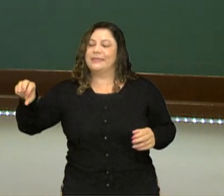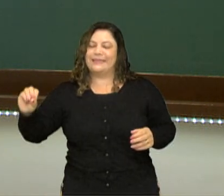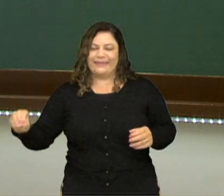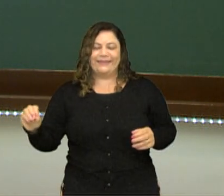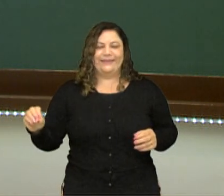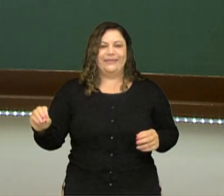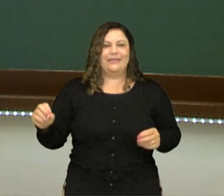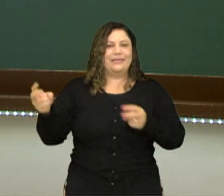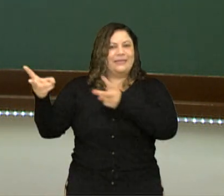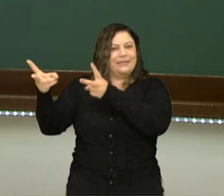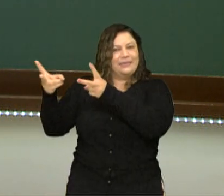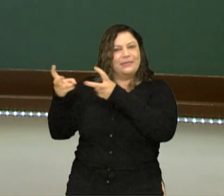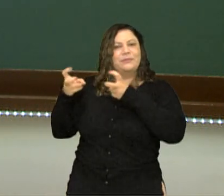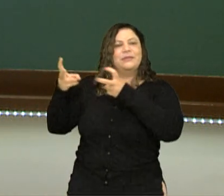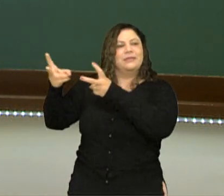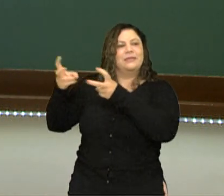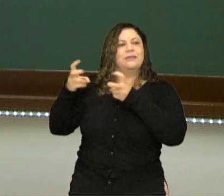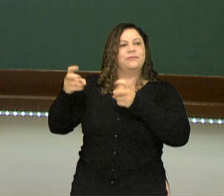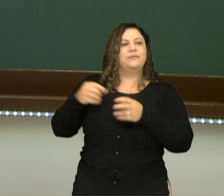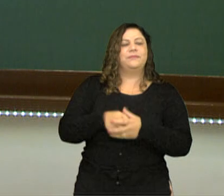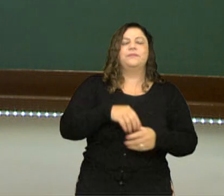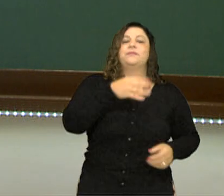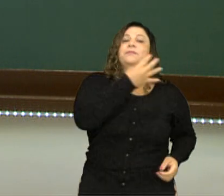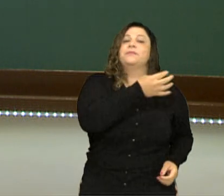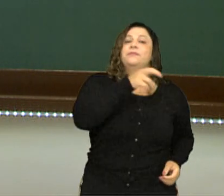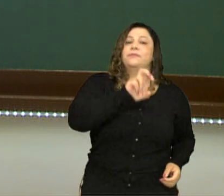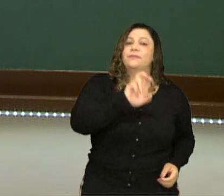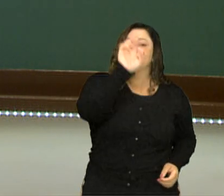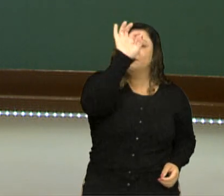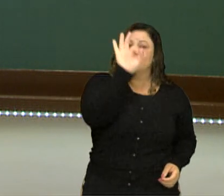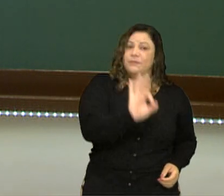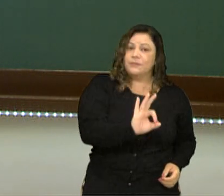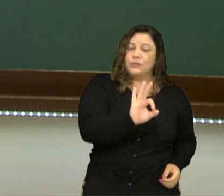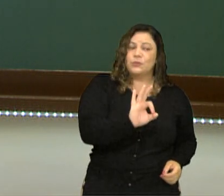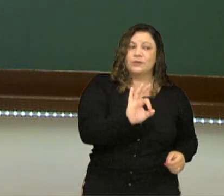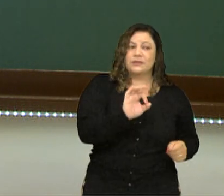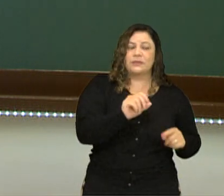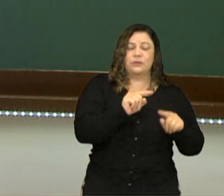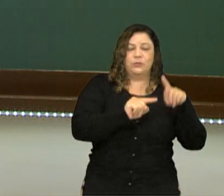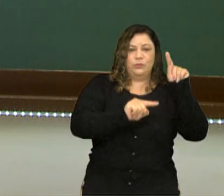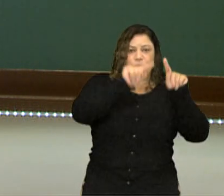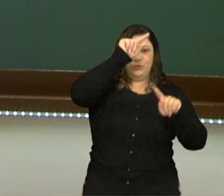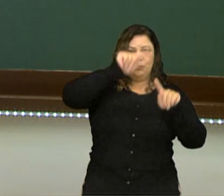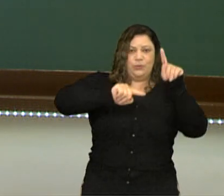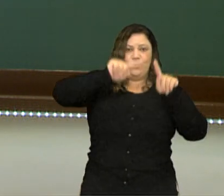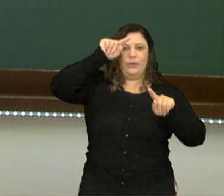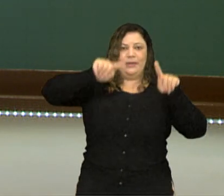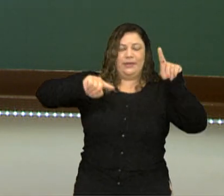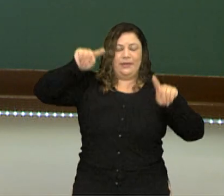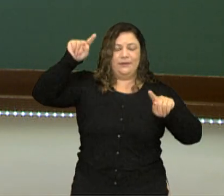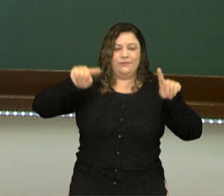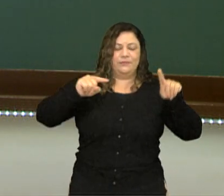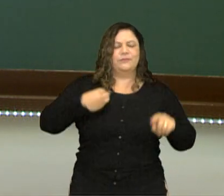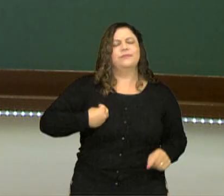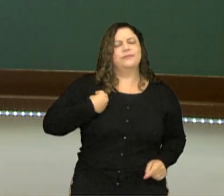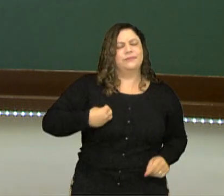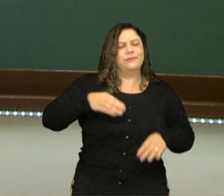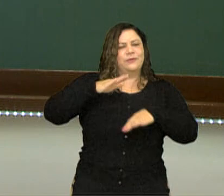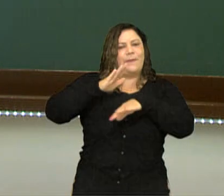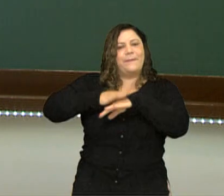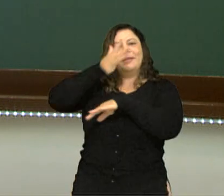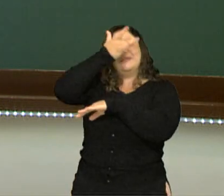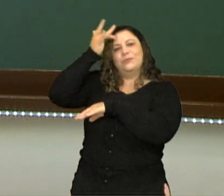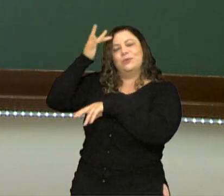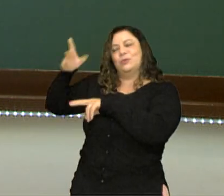nós vamos ter em 1960 45% da população, ou seja, aqui ainda viviam mais pessoas no campo do que na